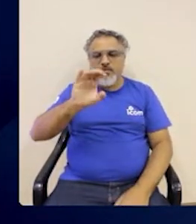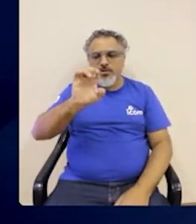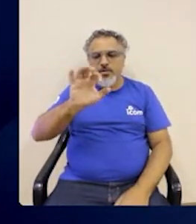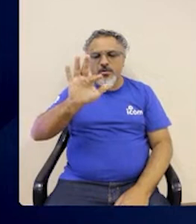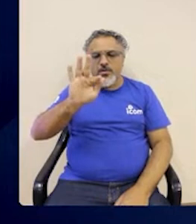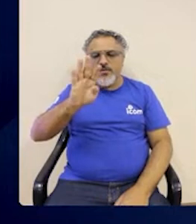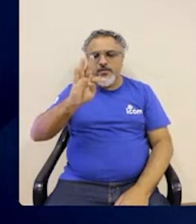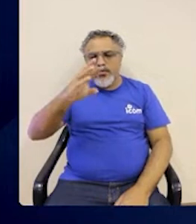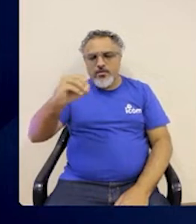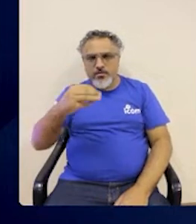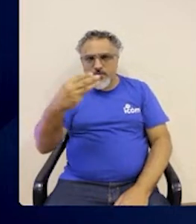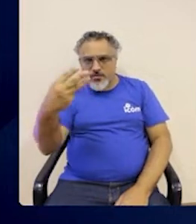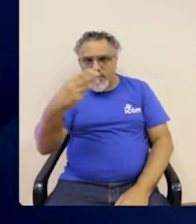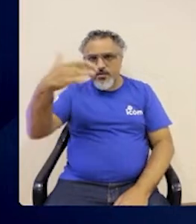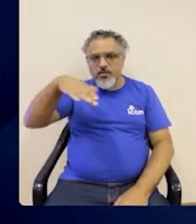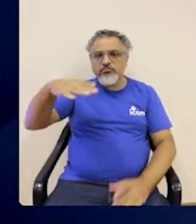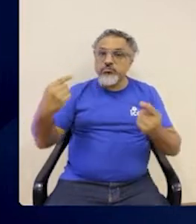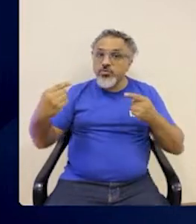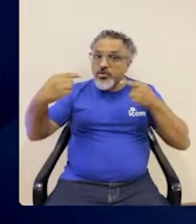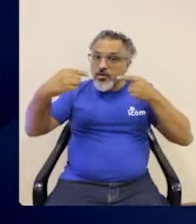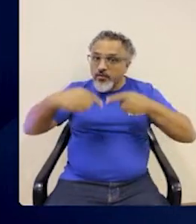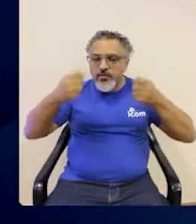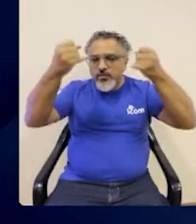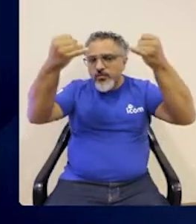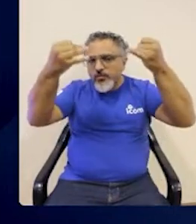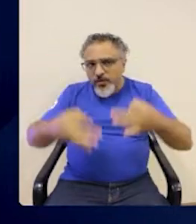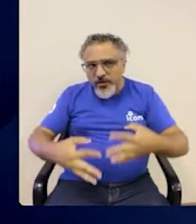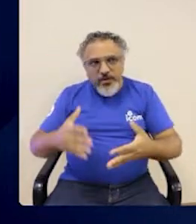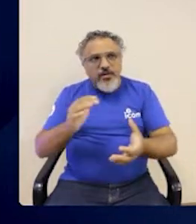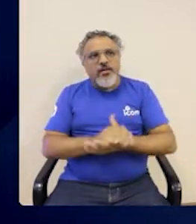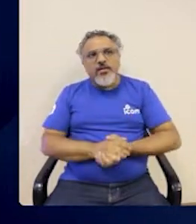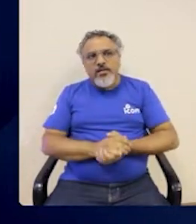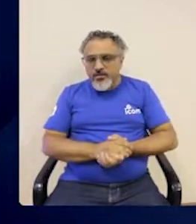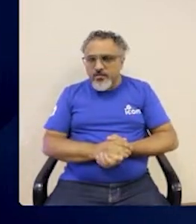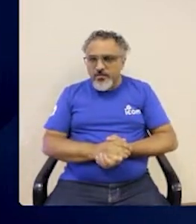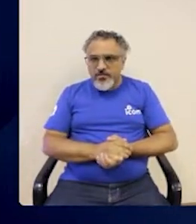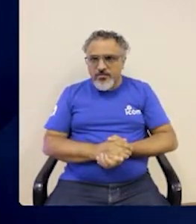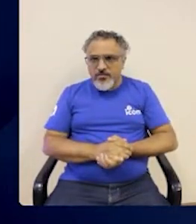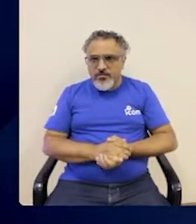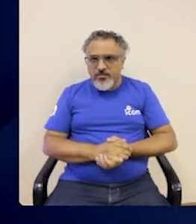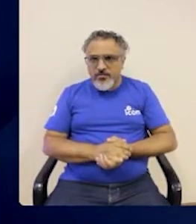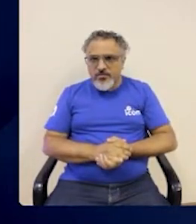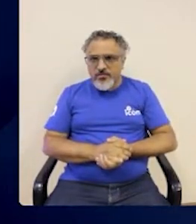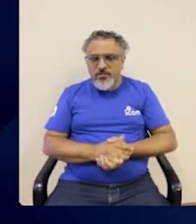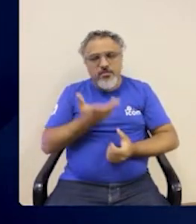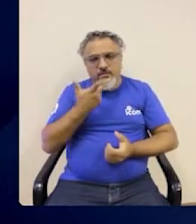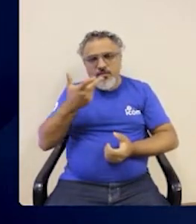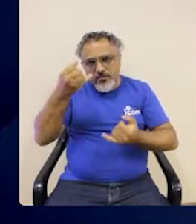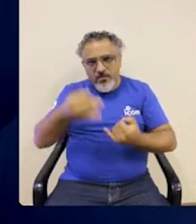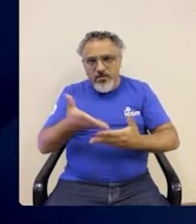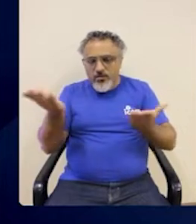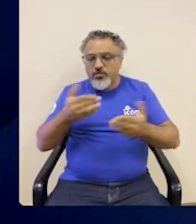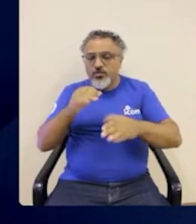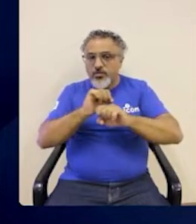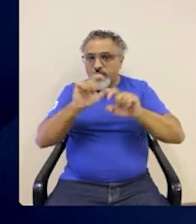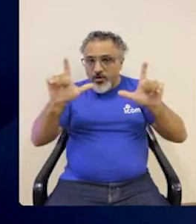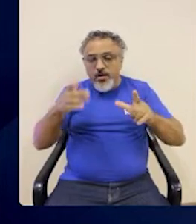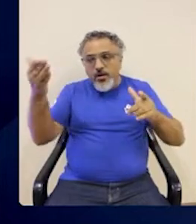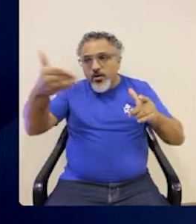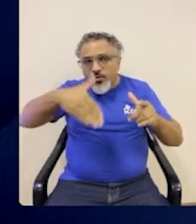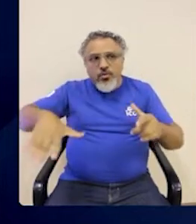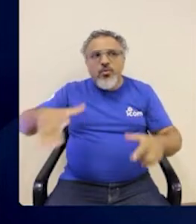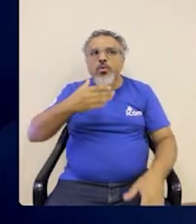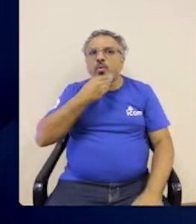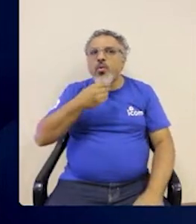sempre um prazer, mas também um desafio, principalmente falar à tarde dos nomes que foram escolhidos pela manhã. O Ronaldo me